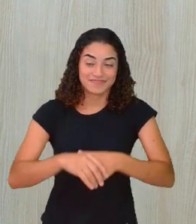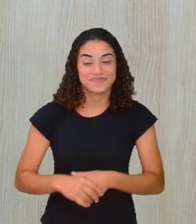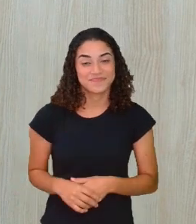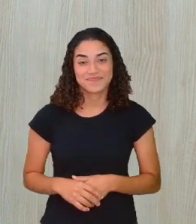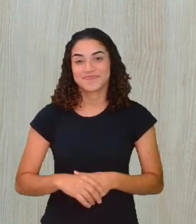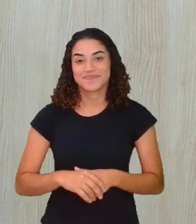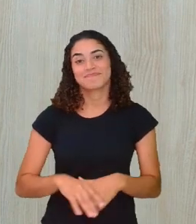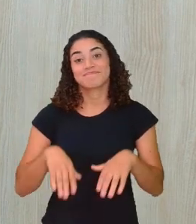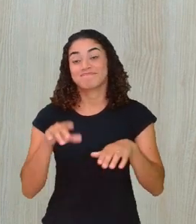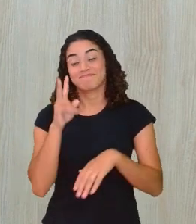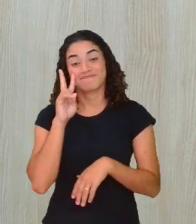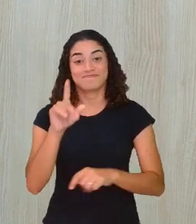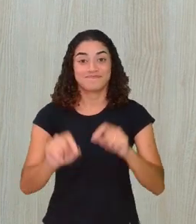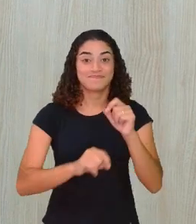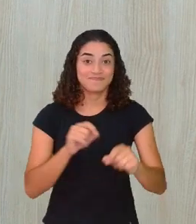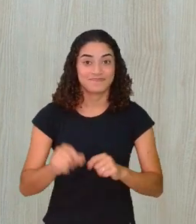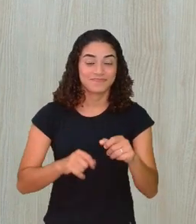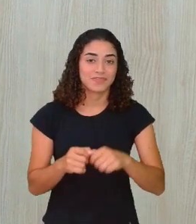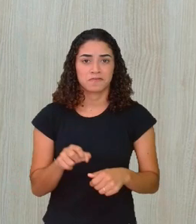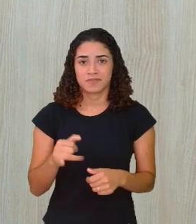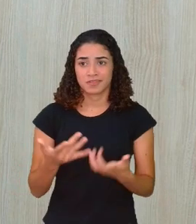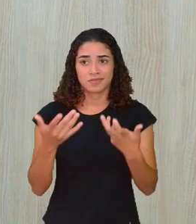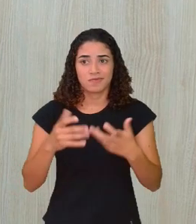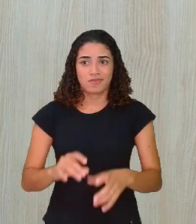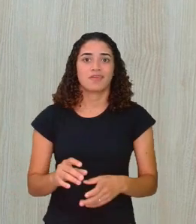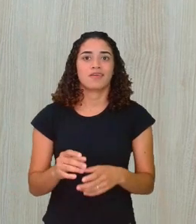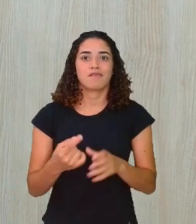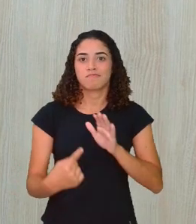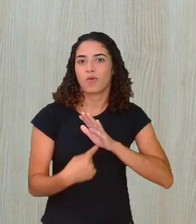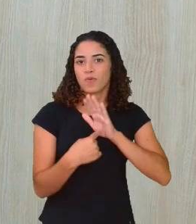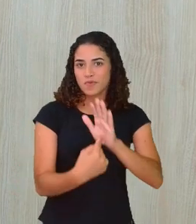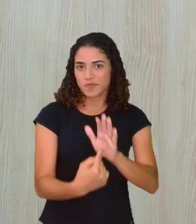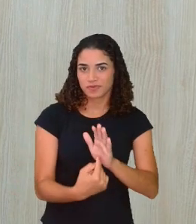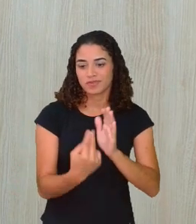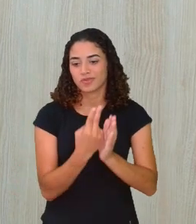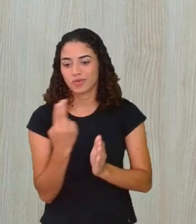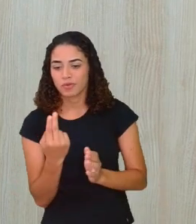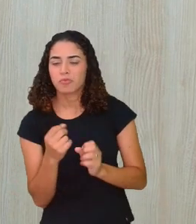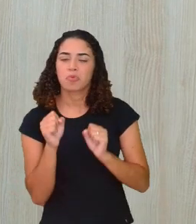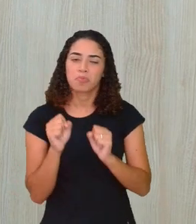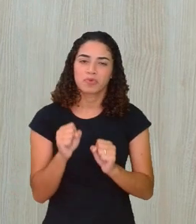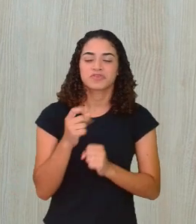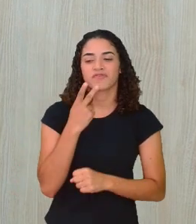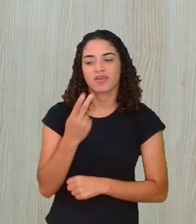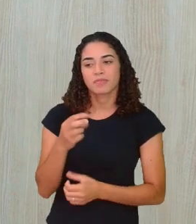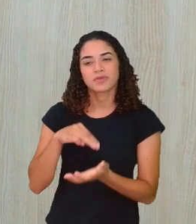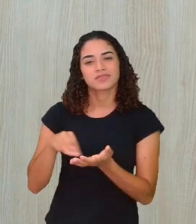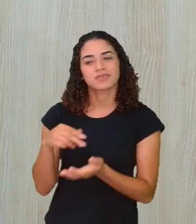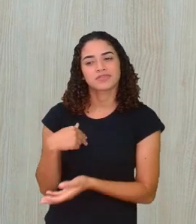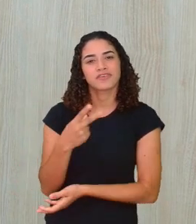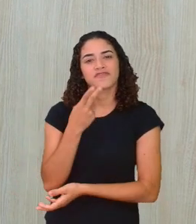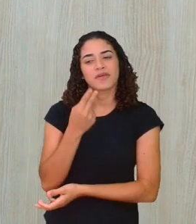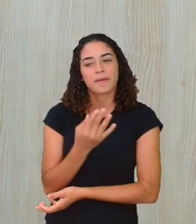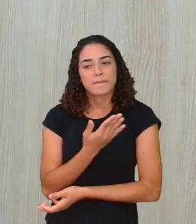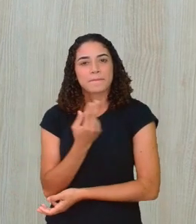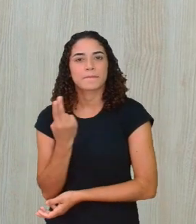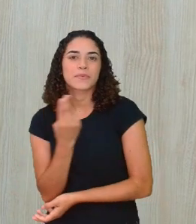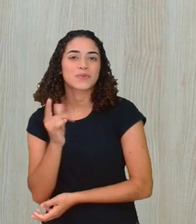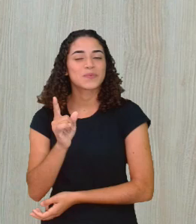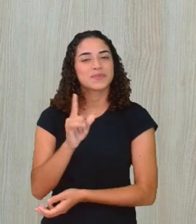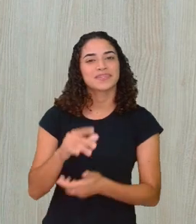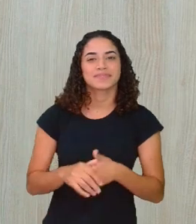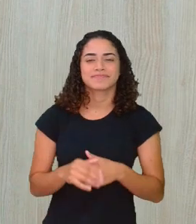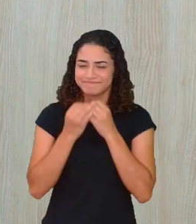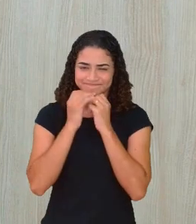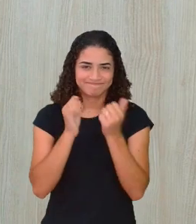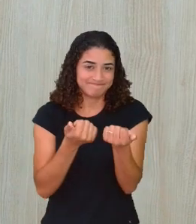Lembrando que, se vocês não querem ser identificados, manda uma mensagenzinha. Olha, professora, não fala meu nome não, tá tudo bem,